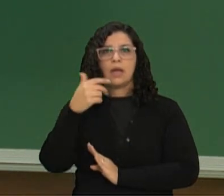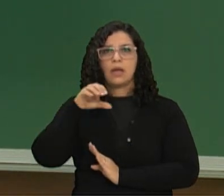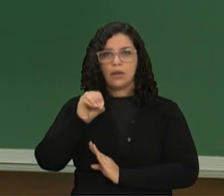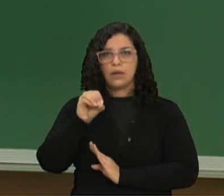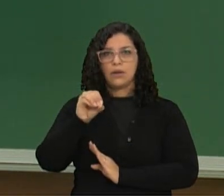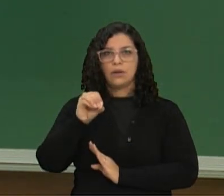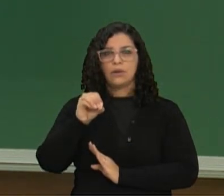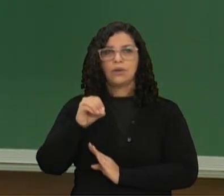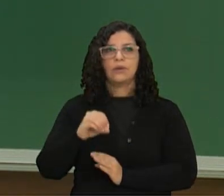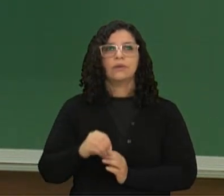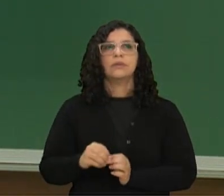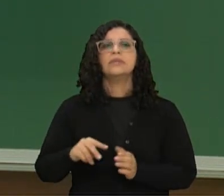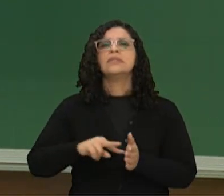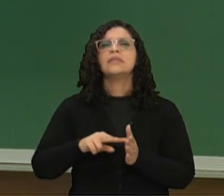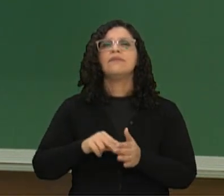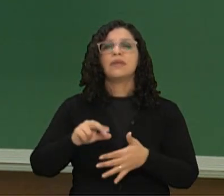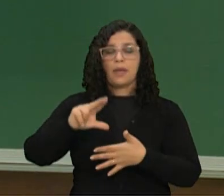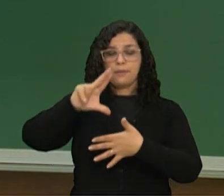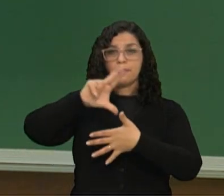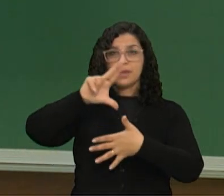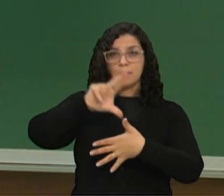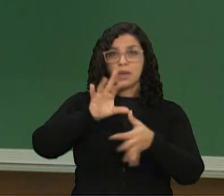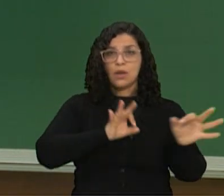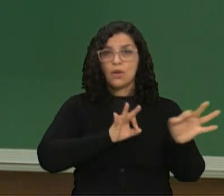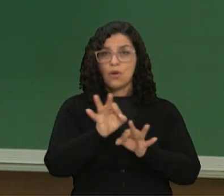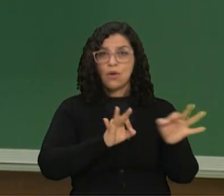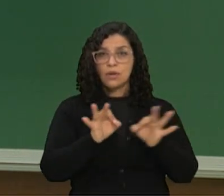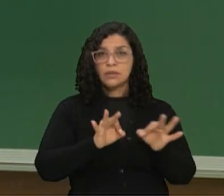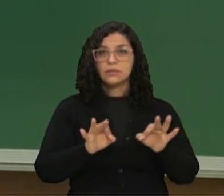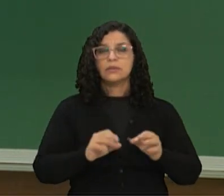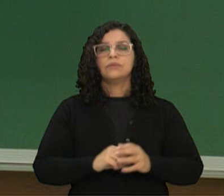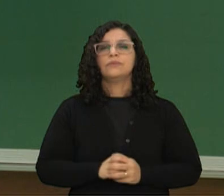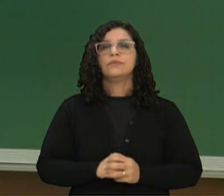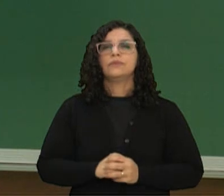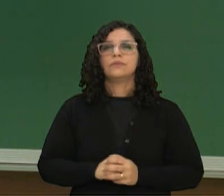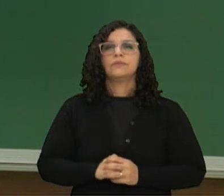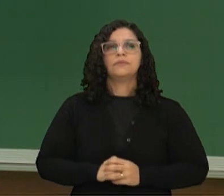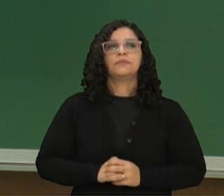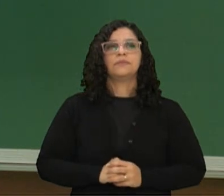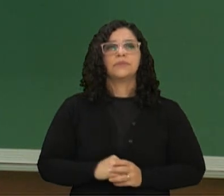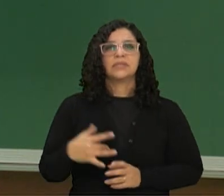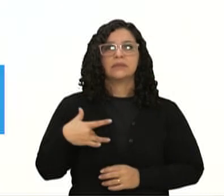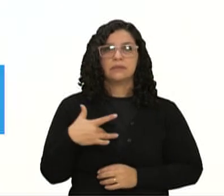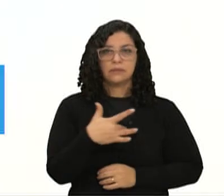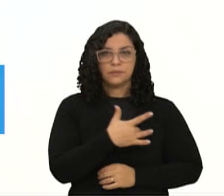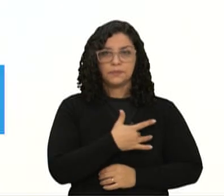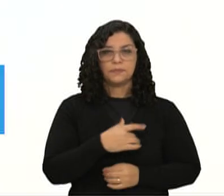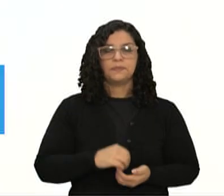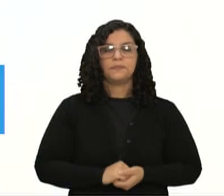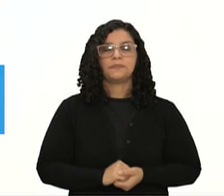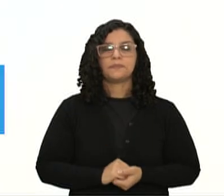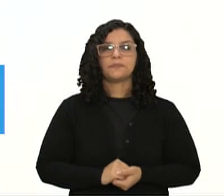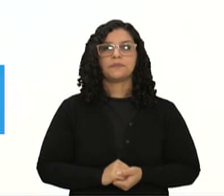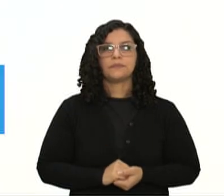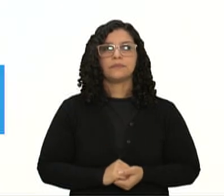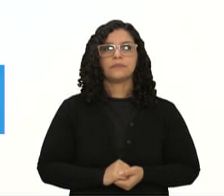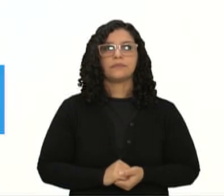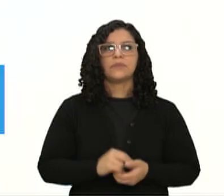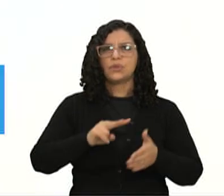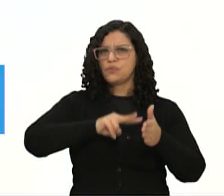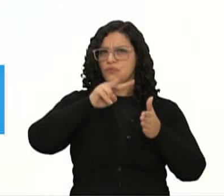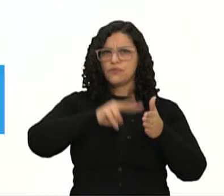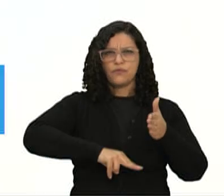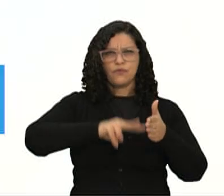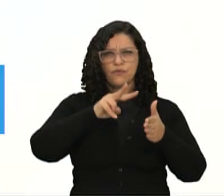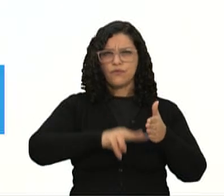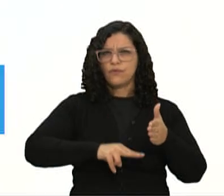PAHO, que é o Pan American Health Organization, é a Organização de Saúde Pan-Americana. Eu não vou fazer a